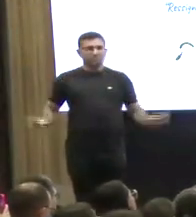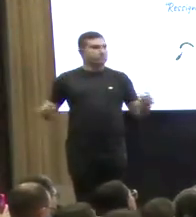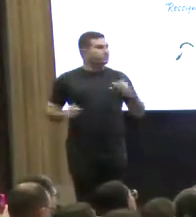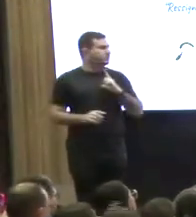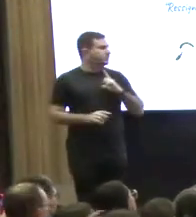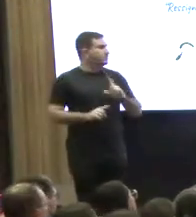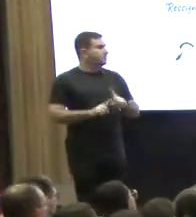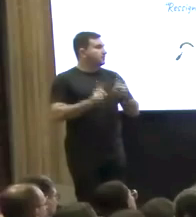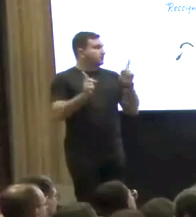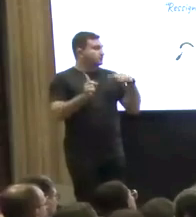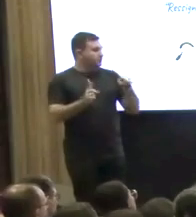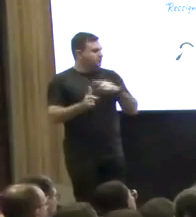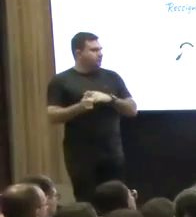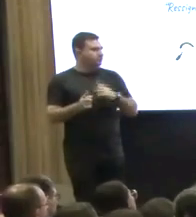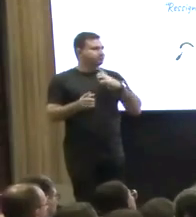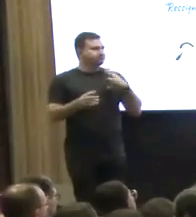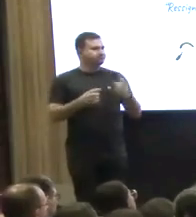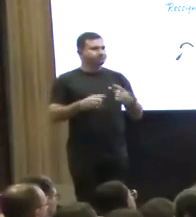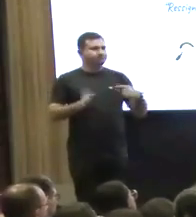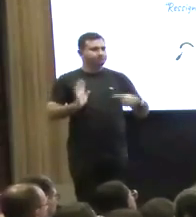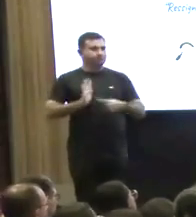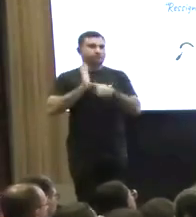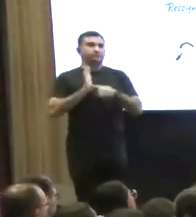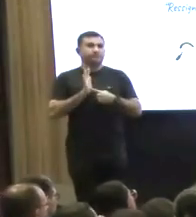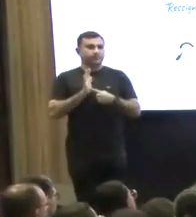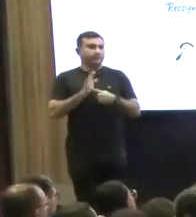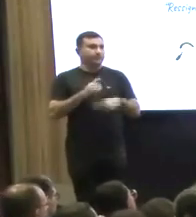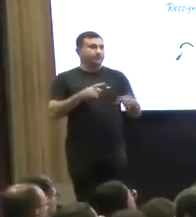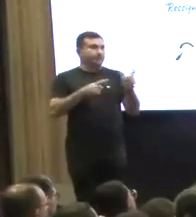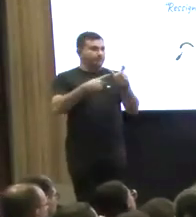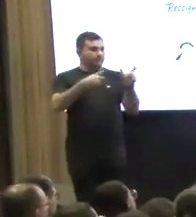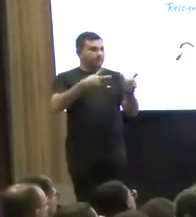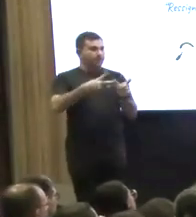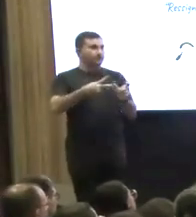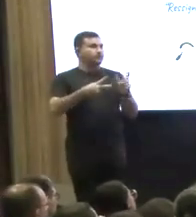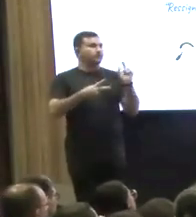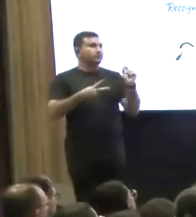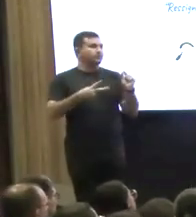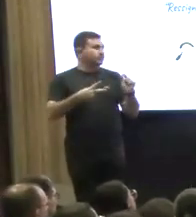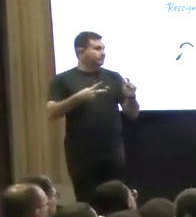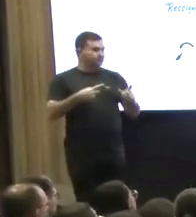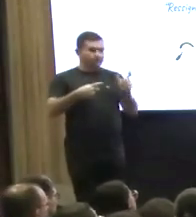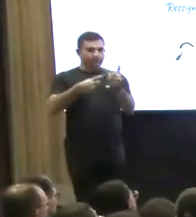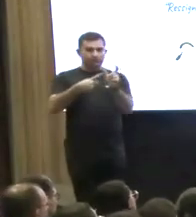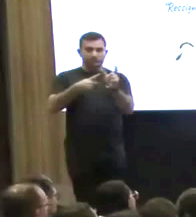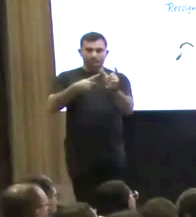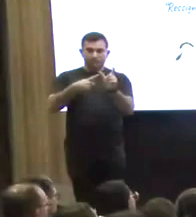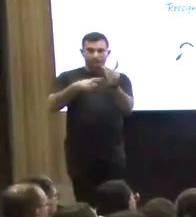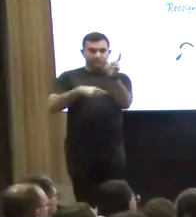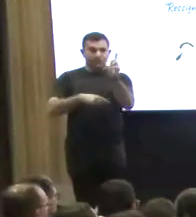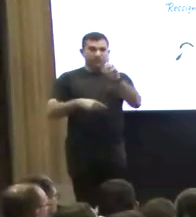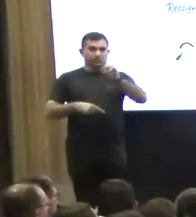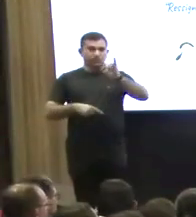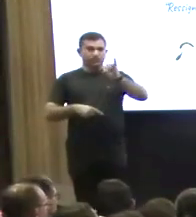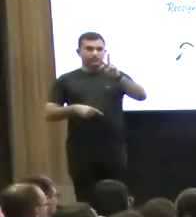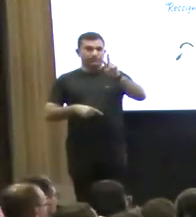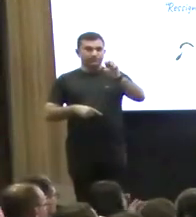mas que têm certas distinções, né? Que são as palavras diversidade e